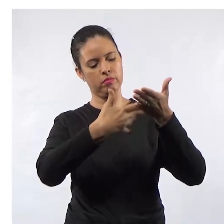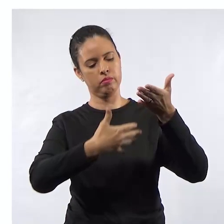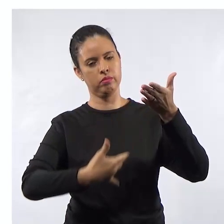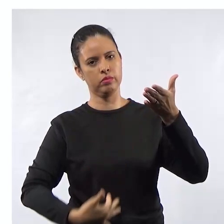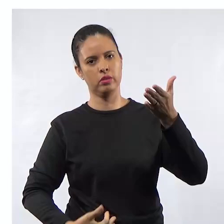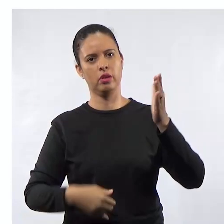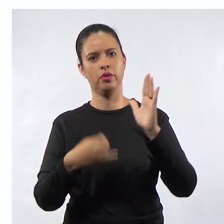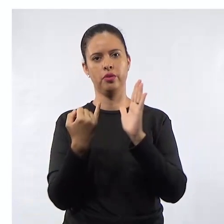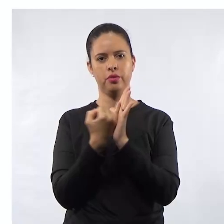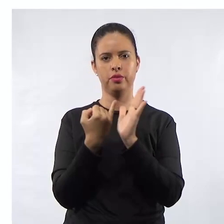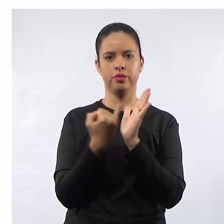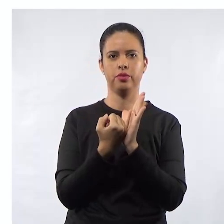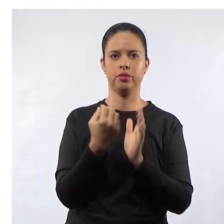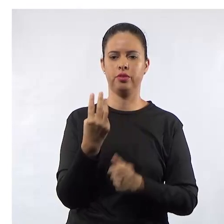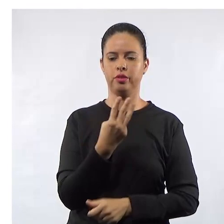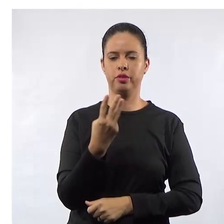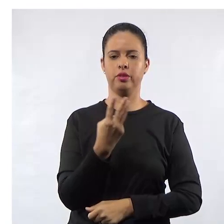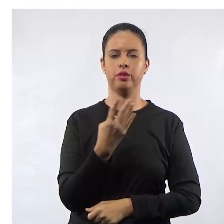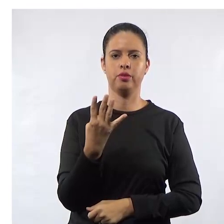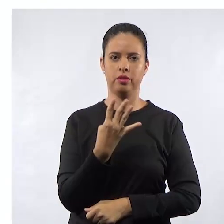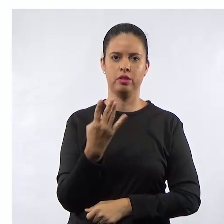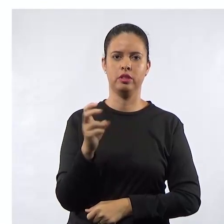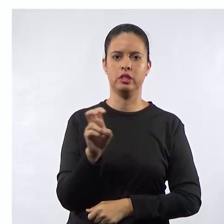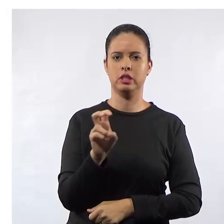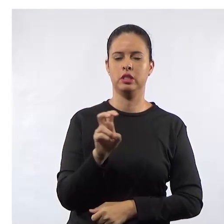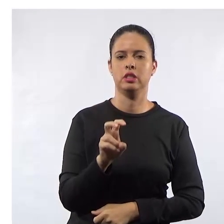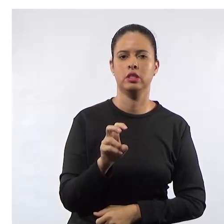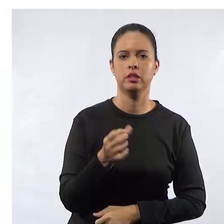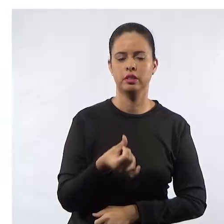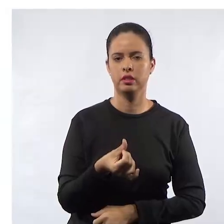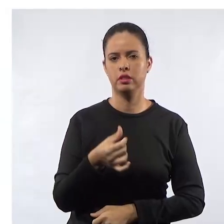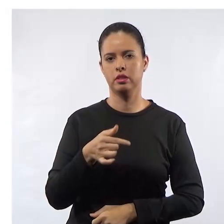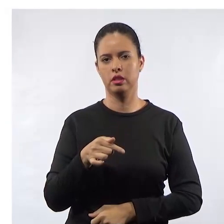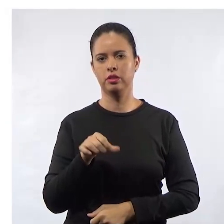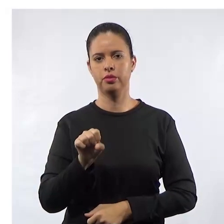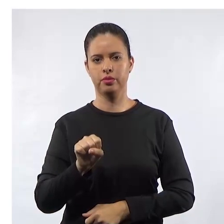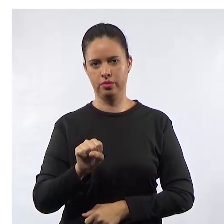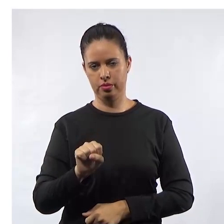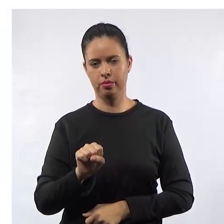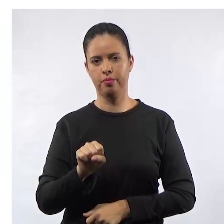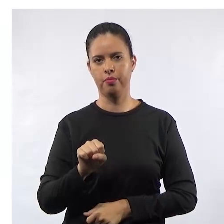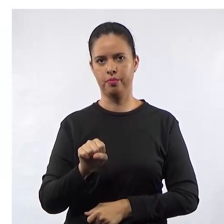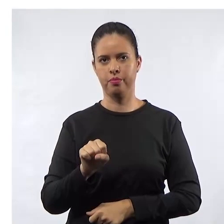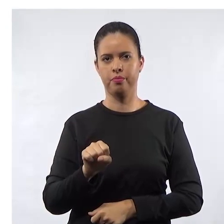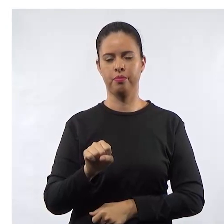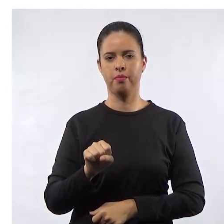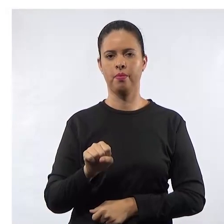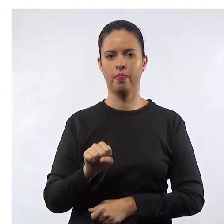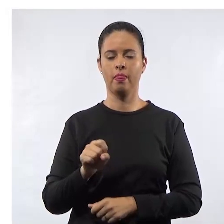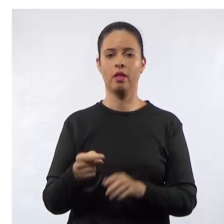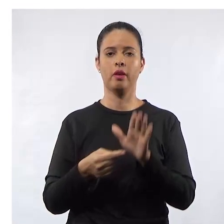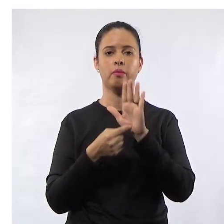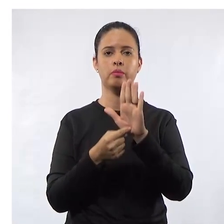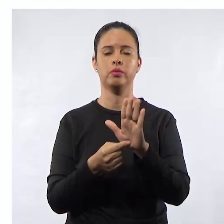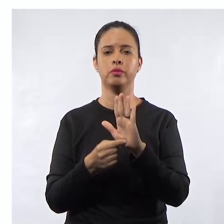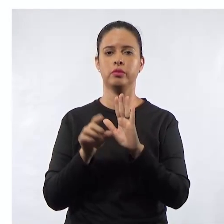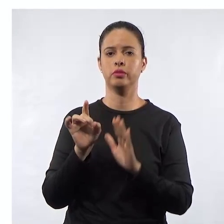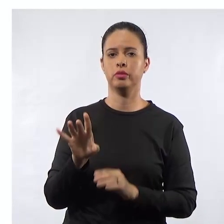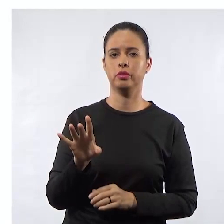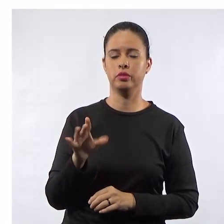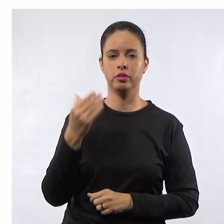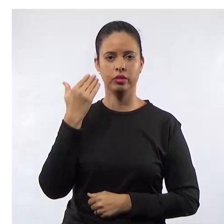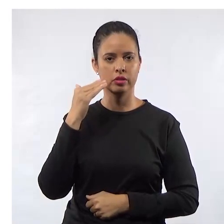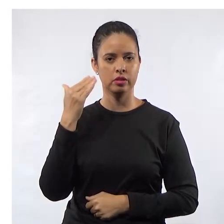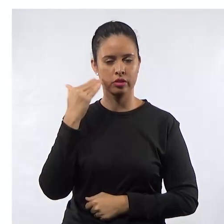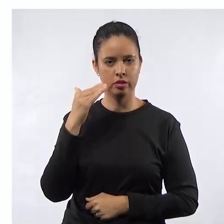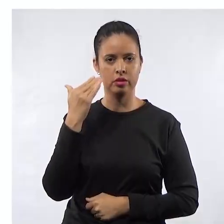só, temos aí o inciso 3, 4, 5, 6, o 7 e o 8. Então, aqui eu trouxe